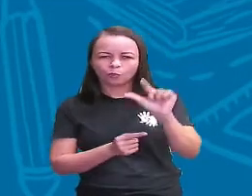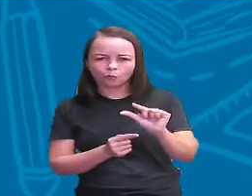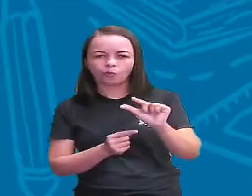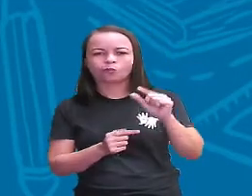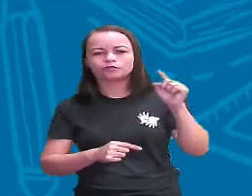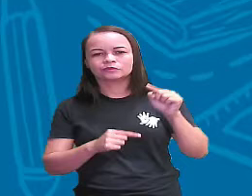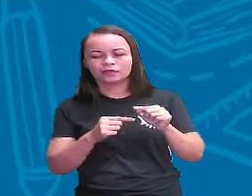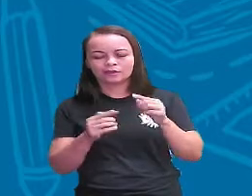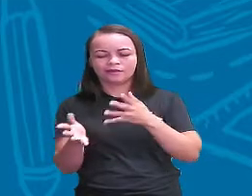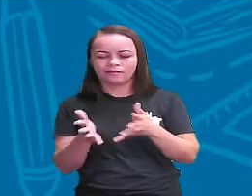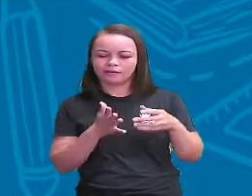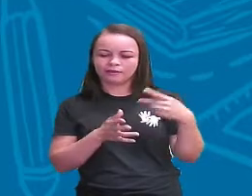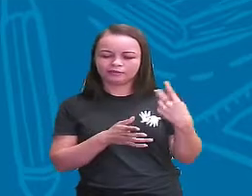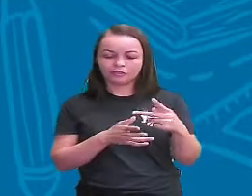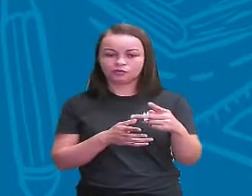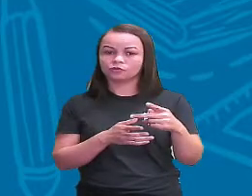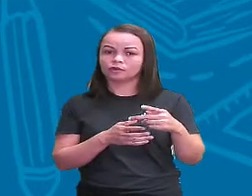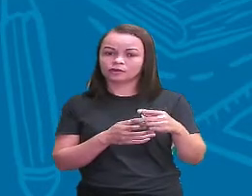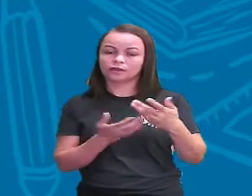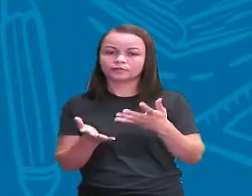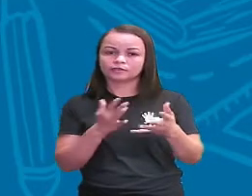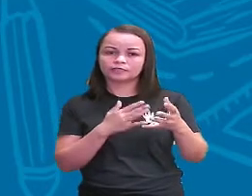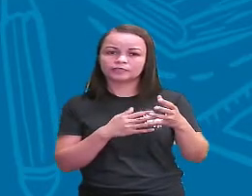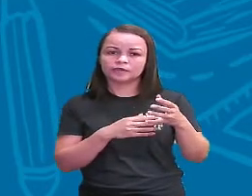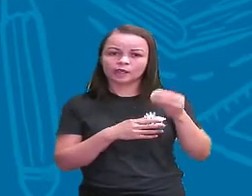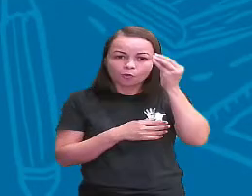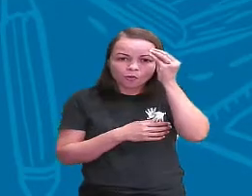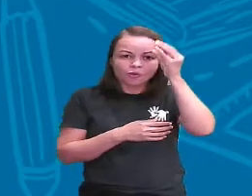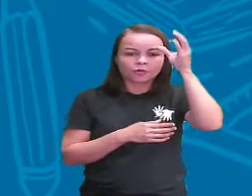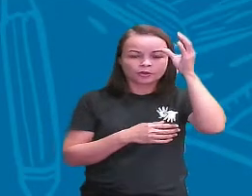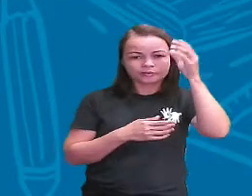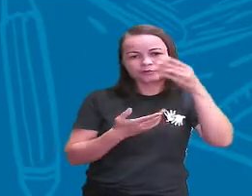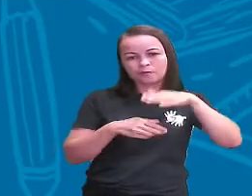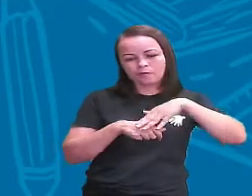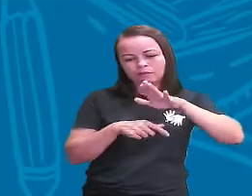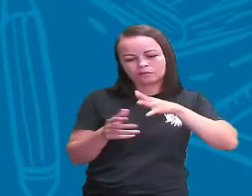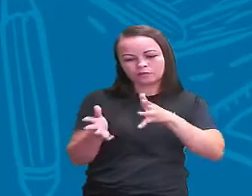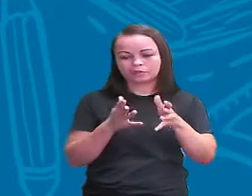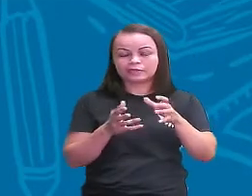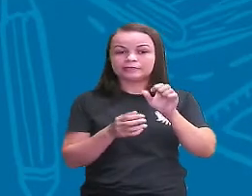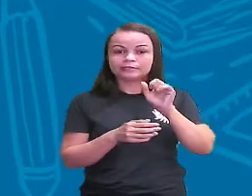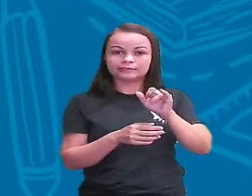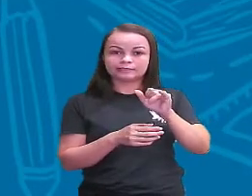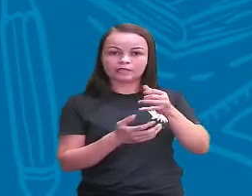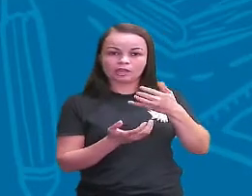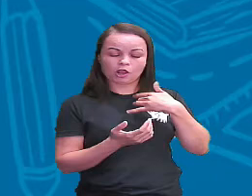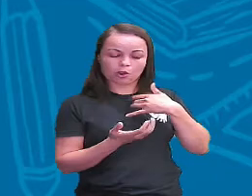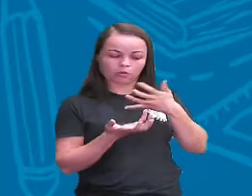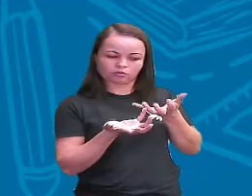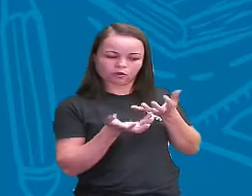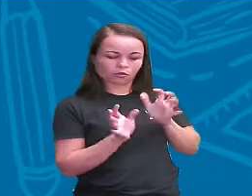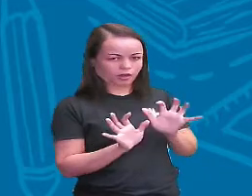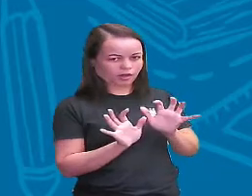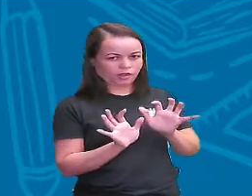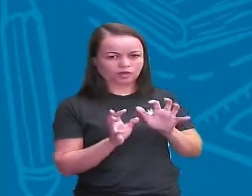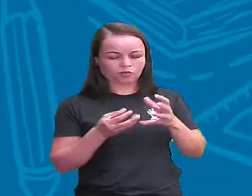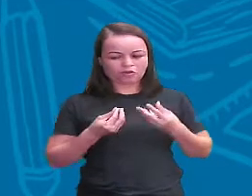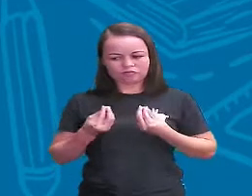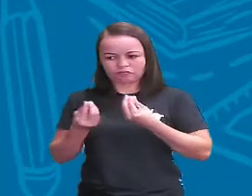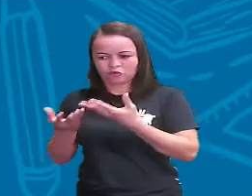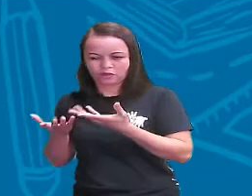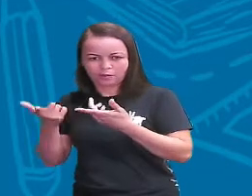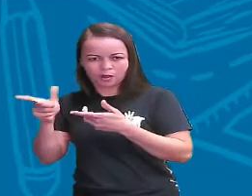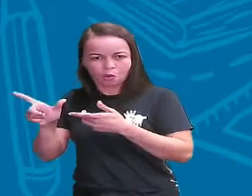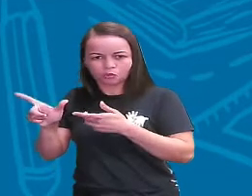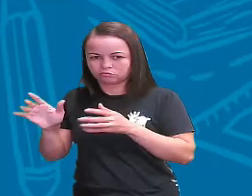grande ensinamento, né? O que a gente não quer pra gente, a gente não dá para o outro, não é? É isso que eu sempre falo